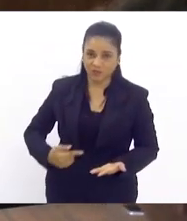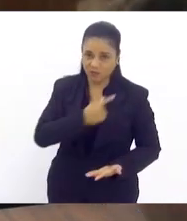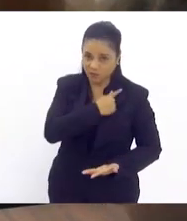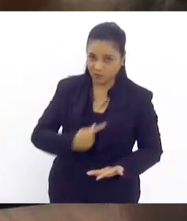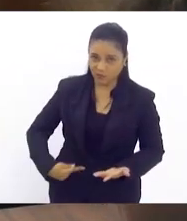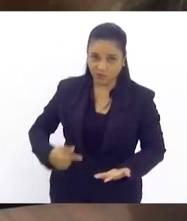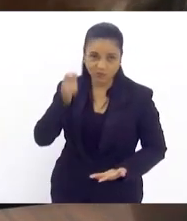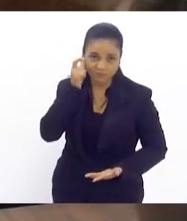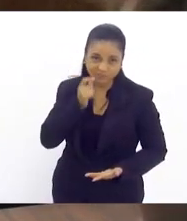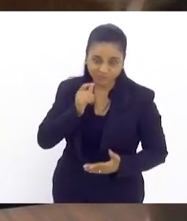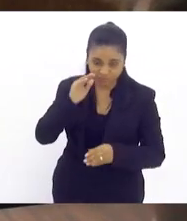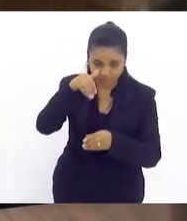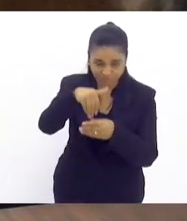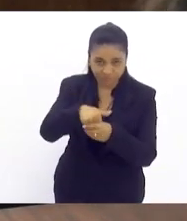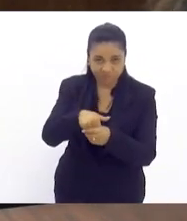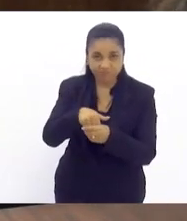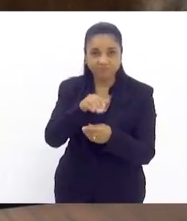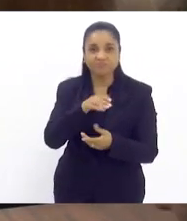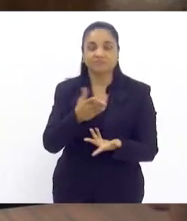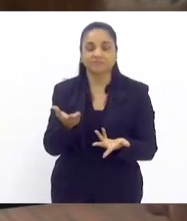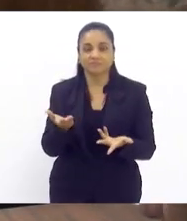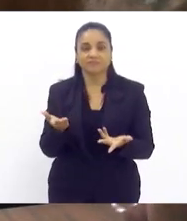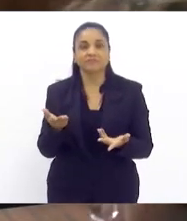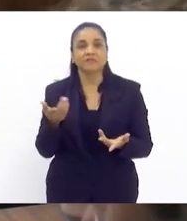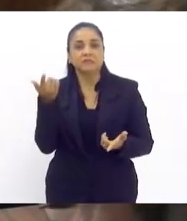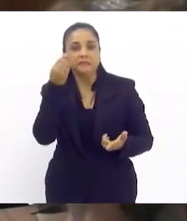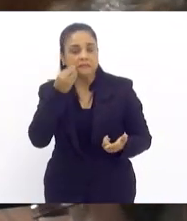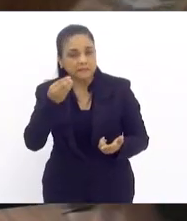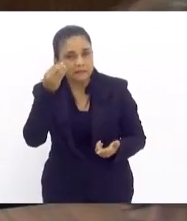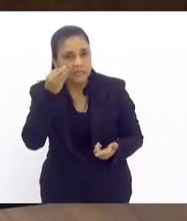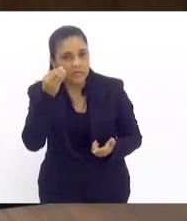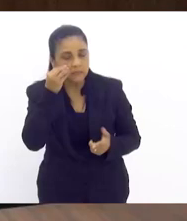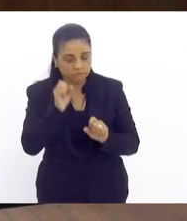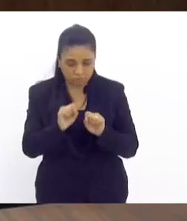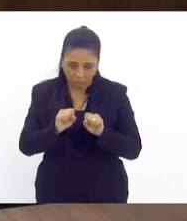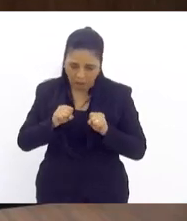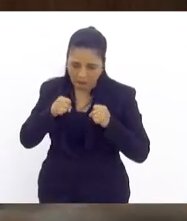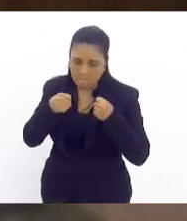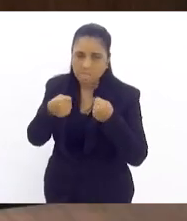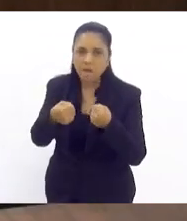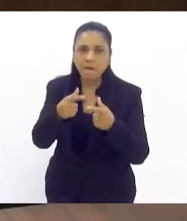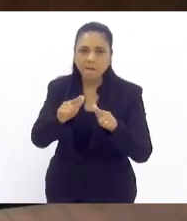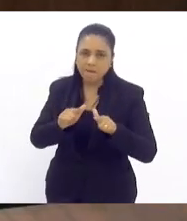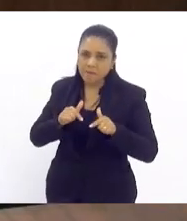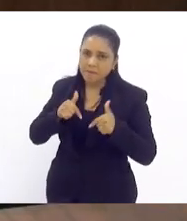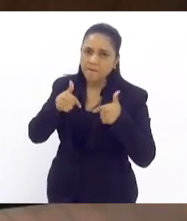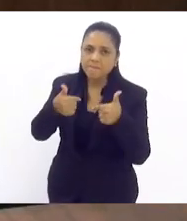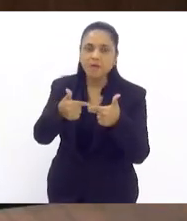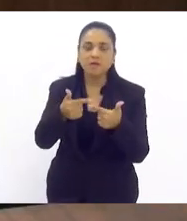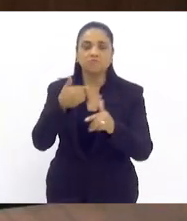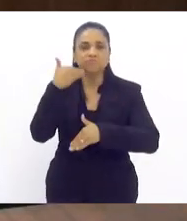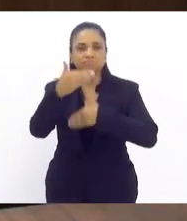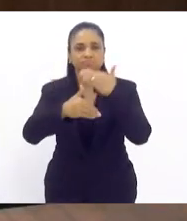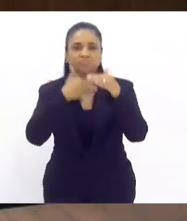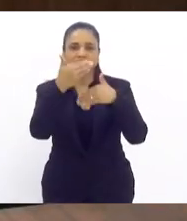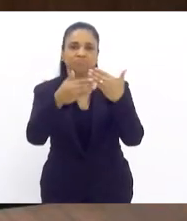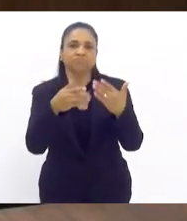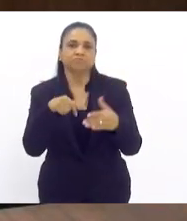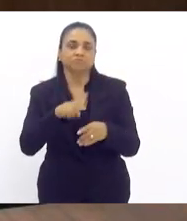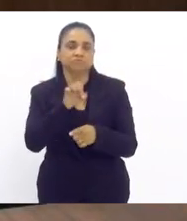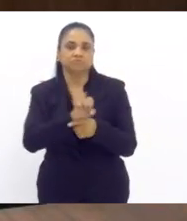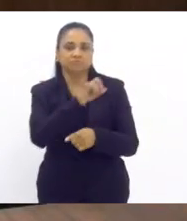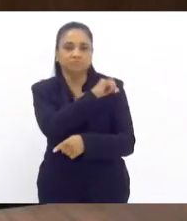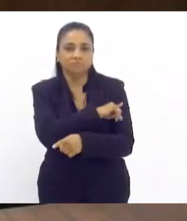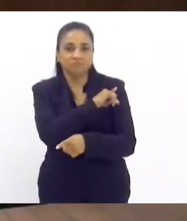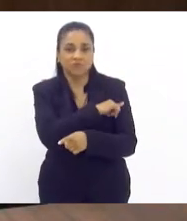vem tentando, de todas as formas, com todas as suas forças, reerguer o Estado do Rio de Janeiro. E tenho visto aqui alguns colegas